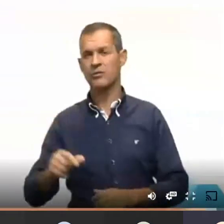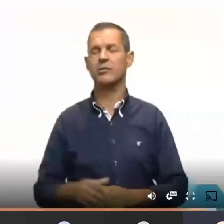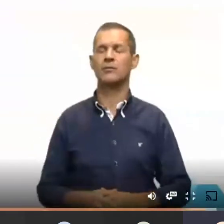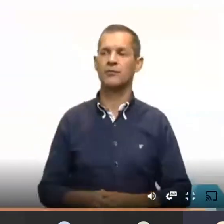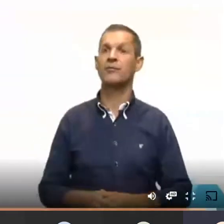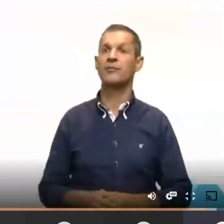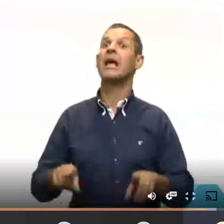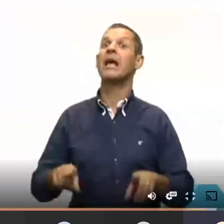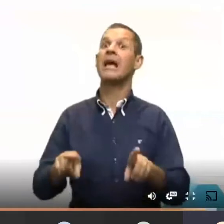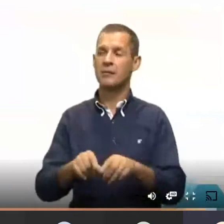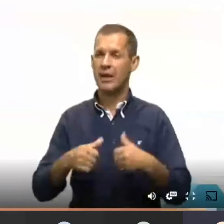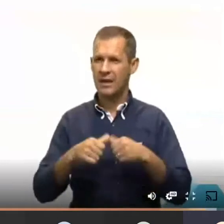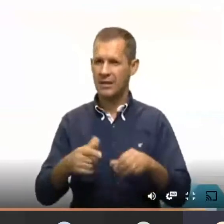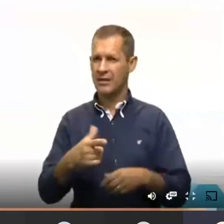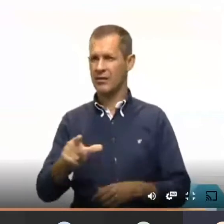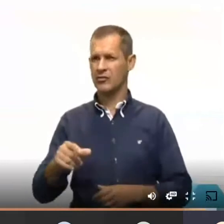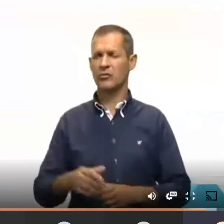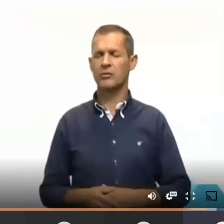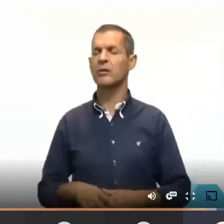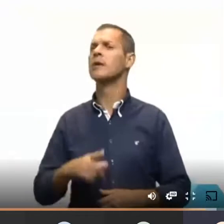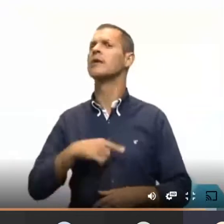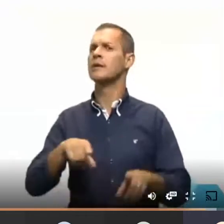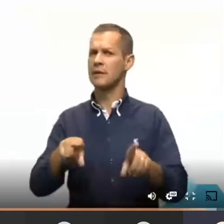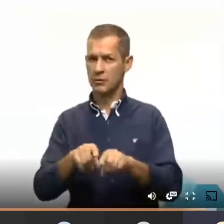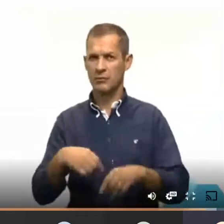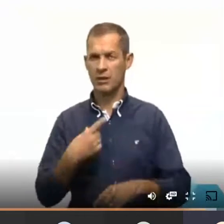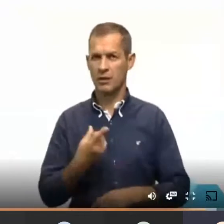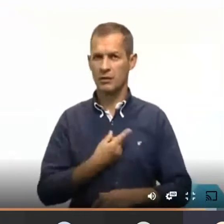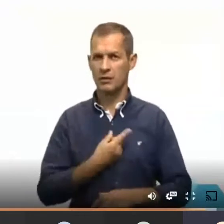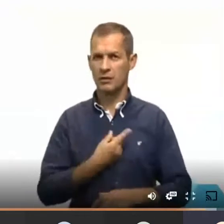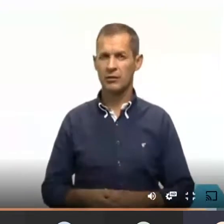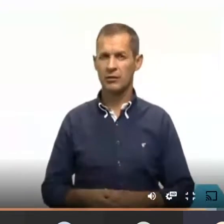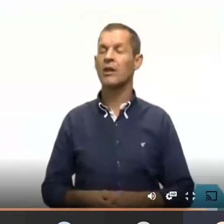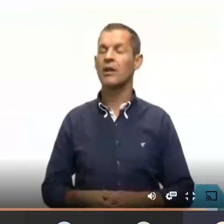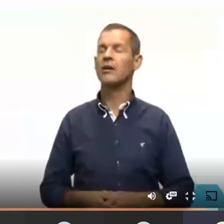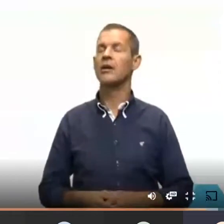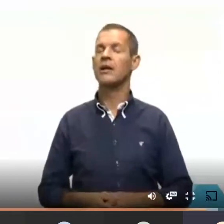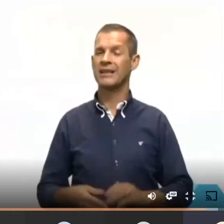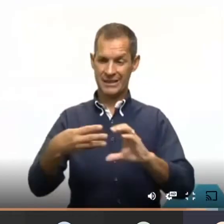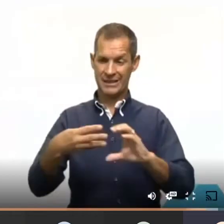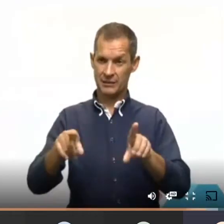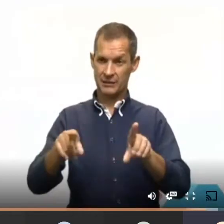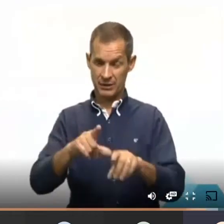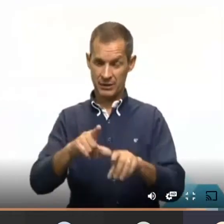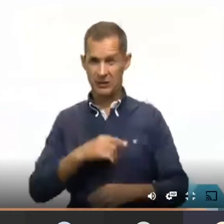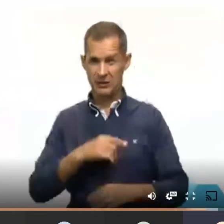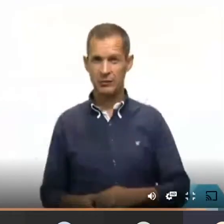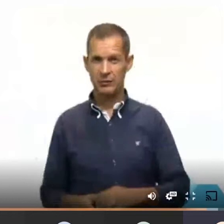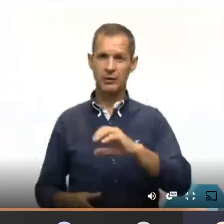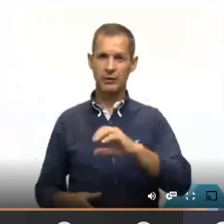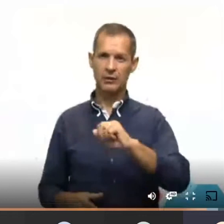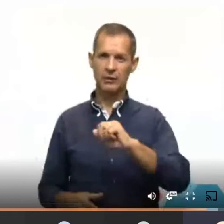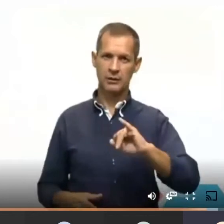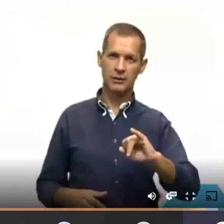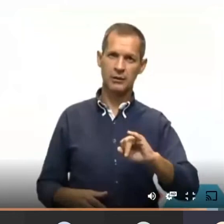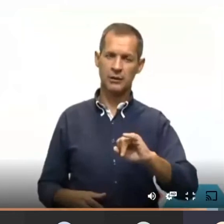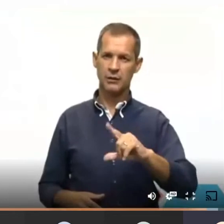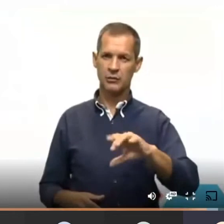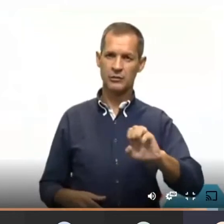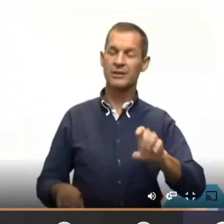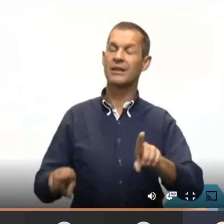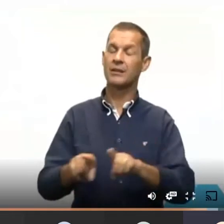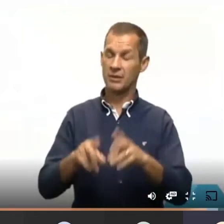azulada. E nessa outra parte, nós temos nessas outras células, nós temos a cariólise. Olha aqui, ó,